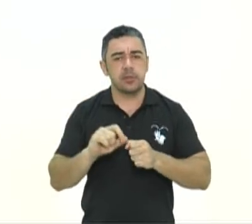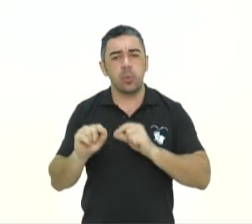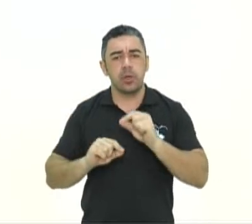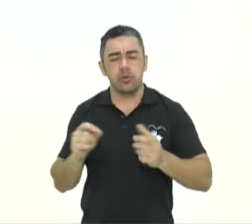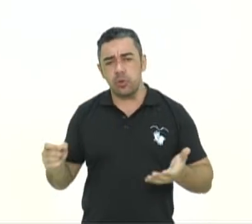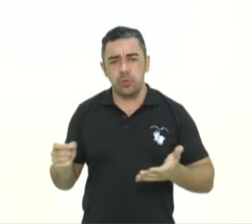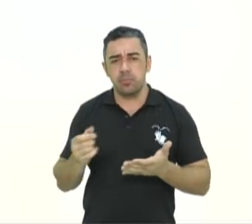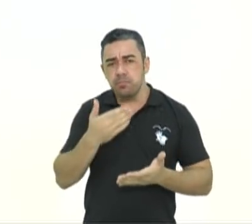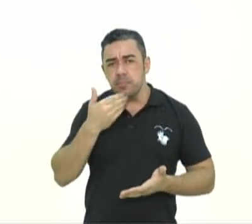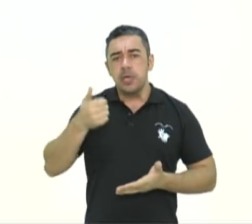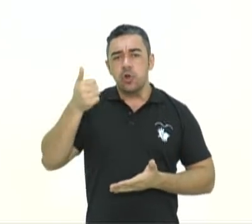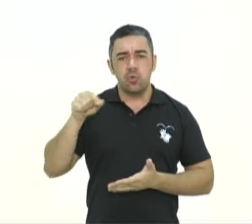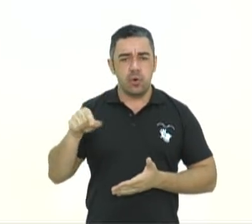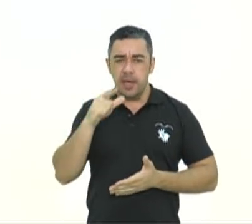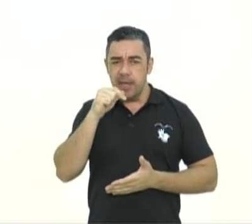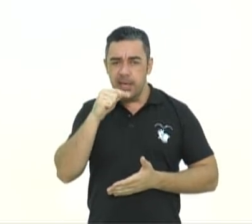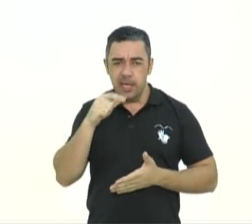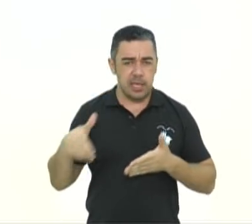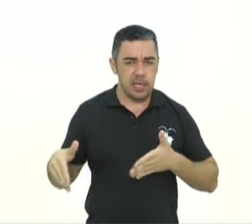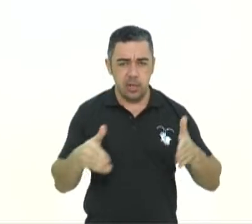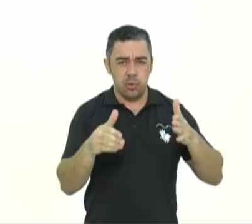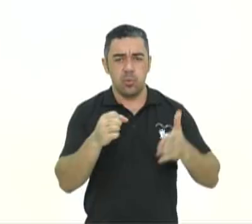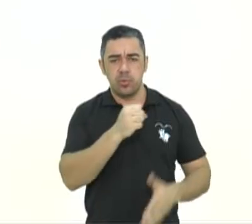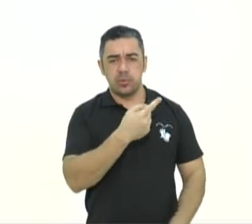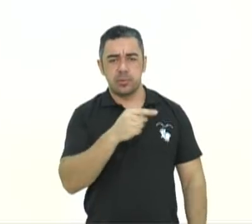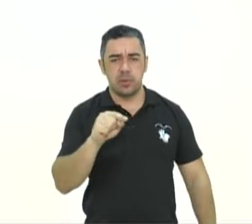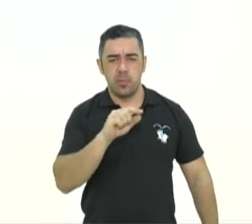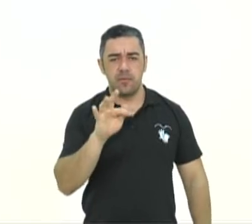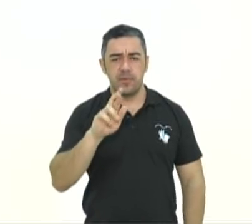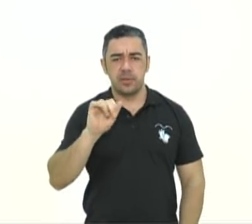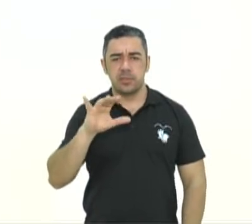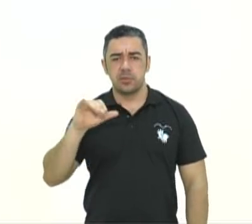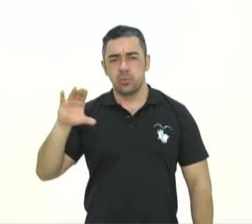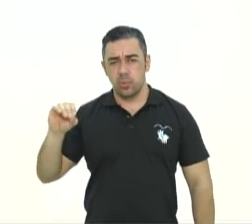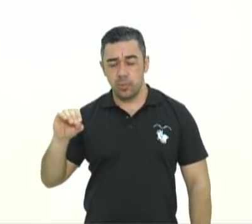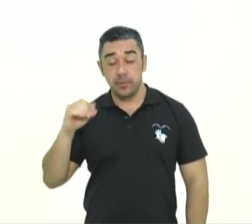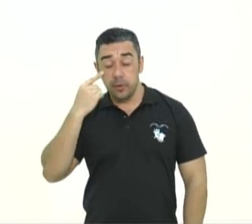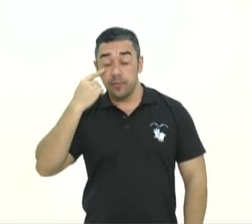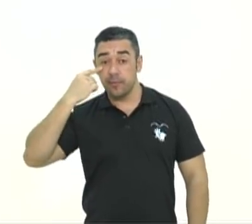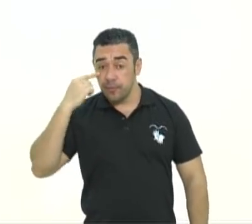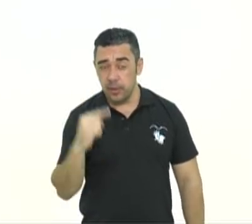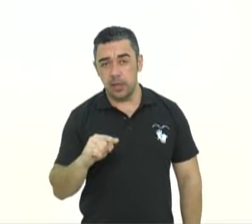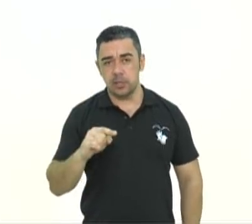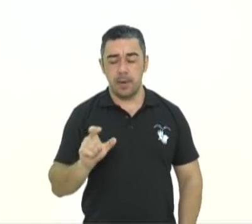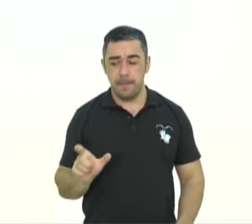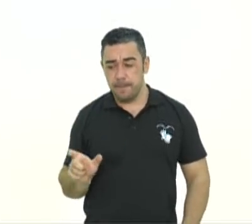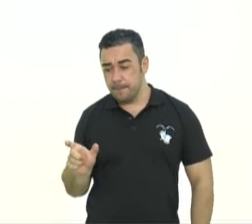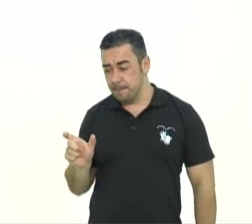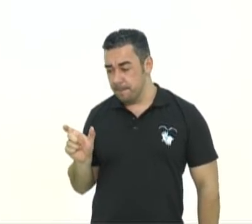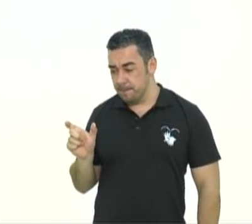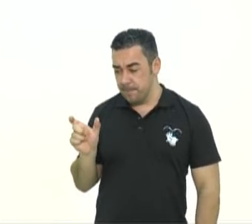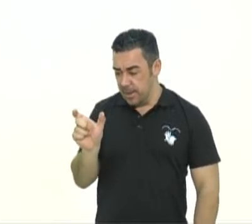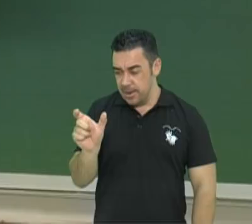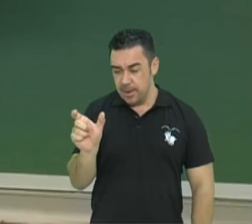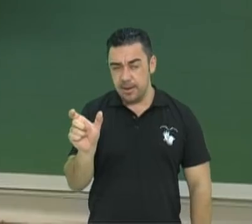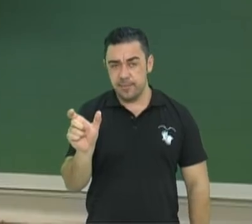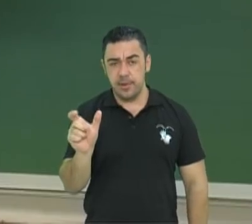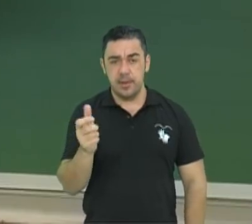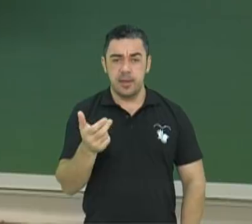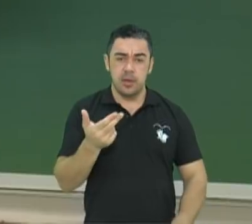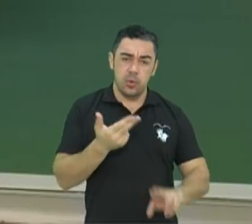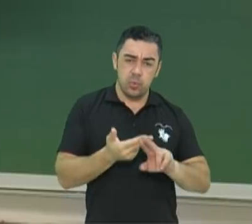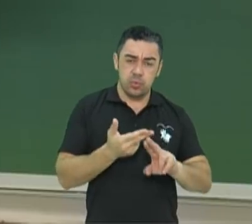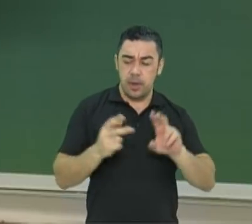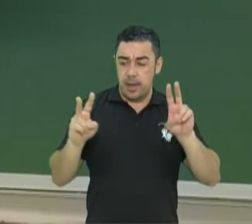Francisco. Beleza? Então, sempre observe que o uso de um termo, o uso de uma expressão,